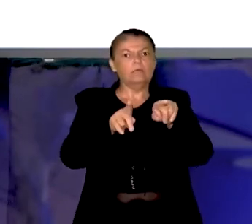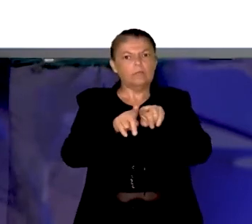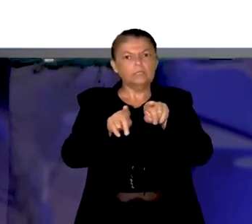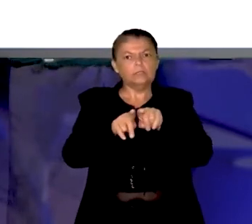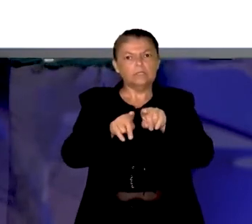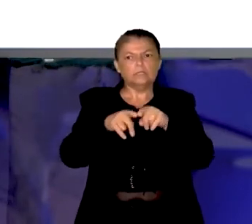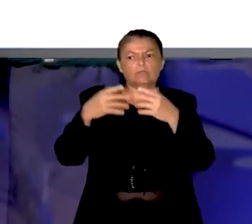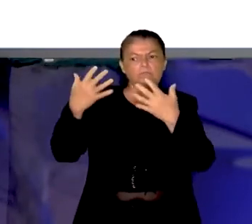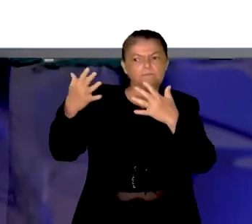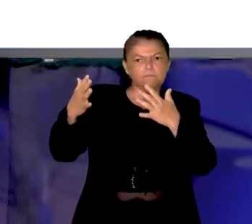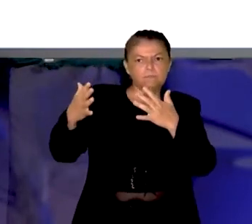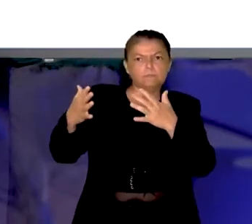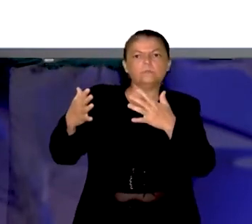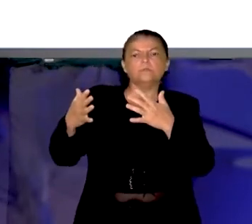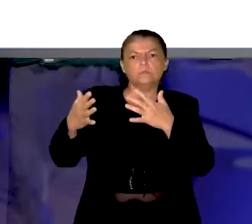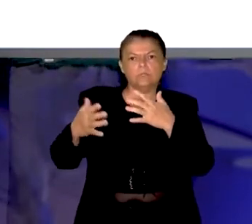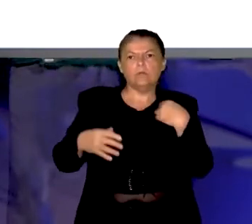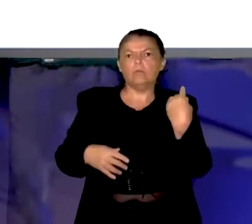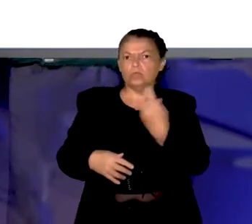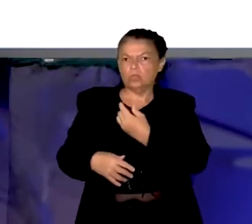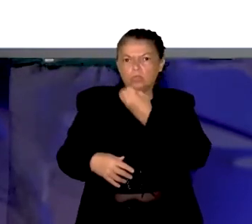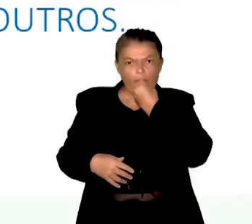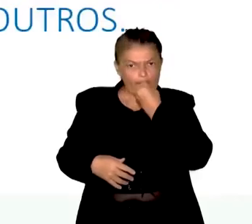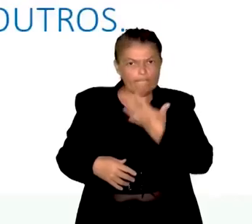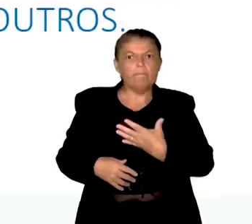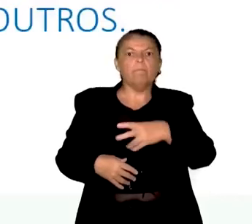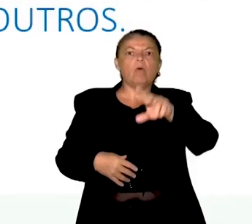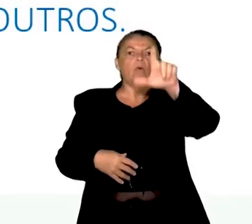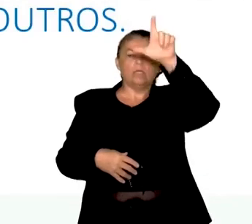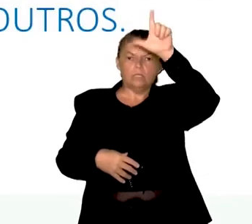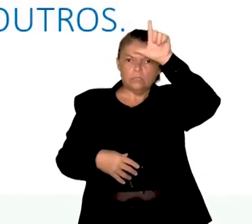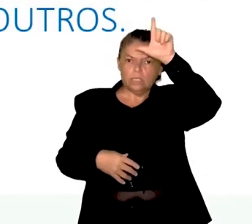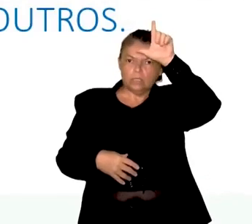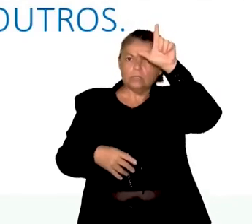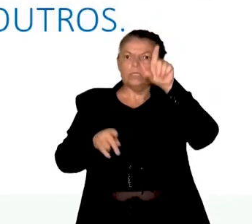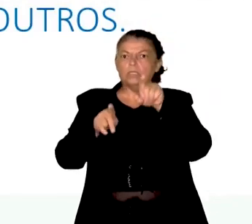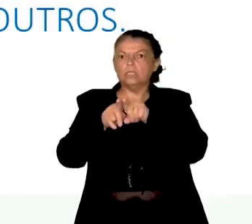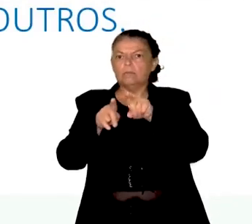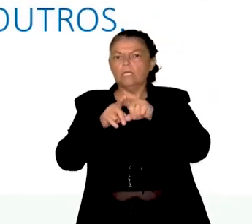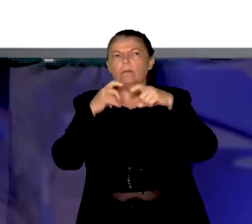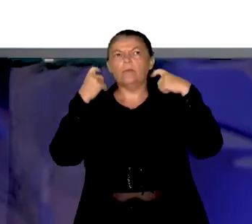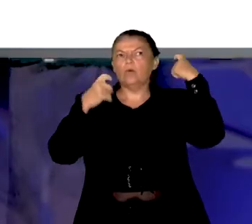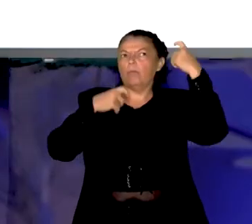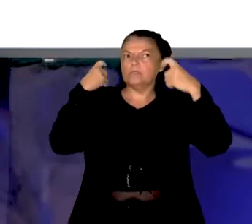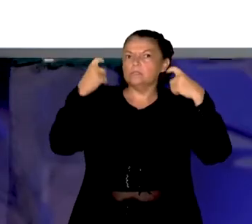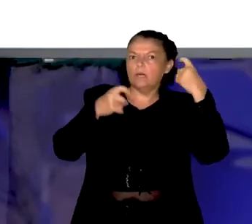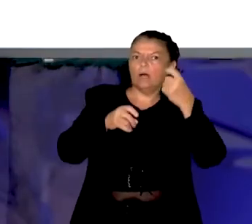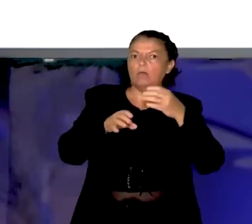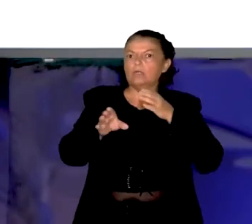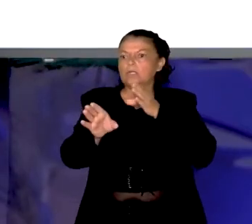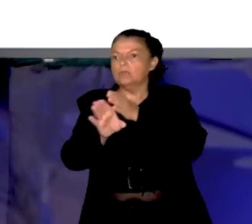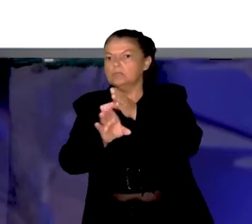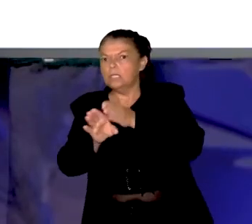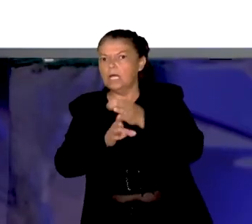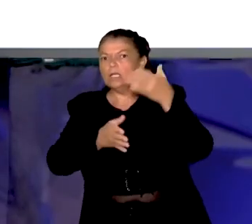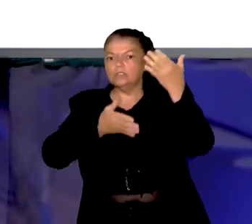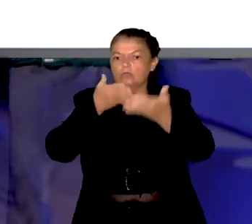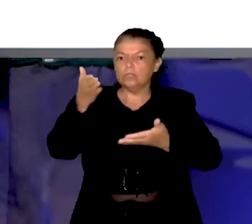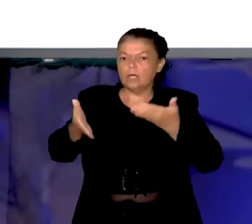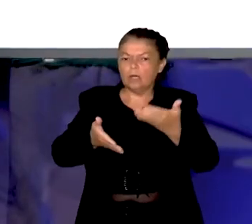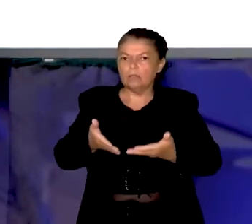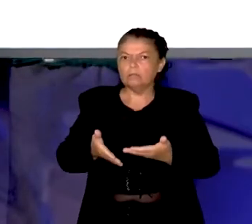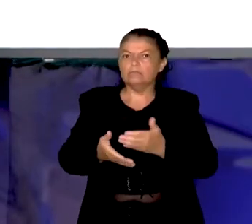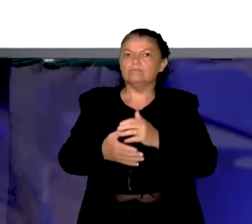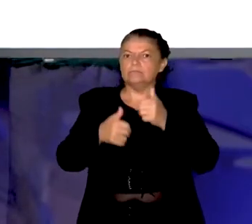boas lideranças, se de fato tem a preocupação do cuidado para com os outros. Tá bom então?